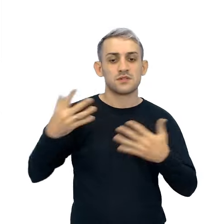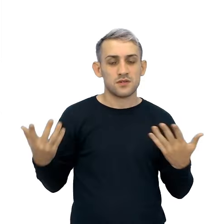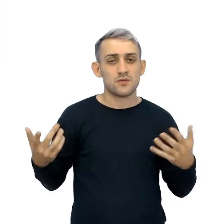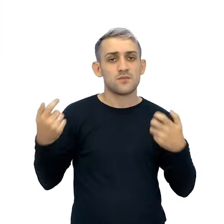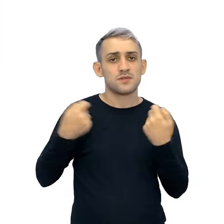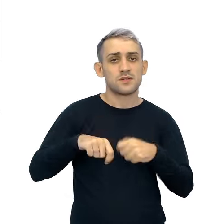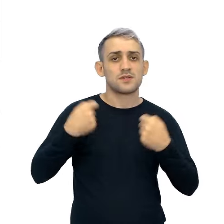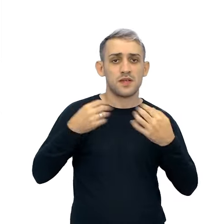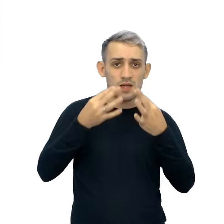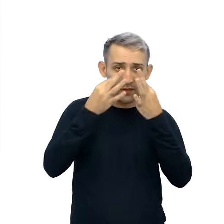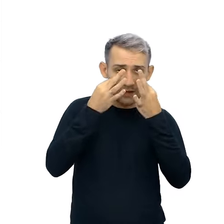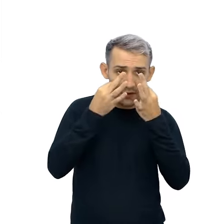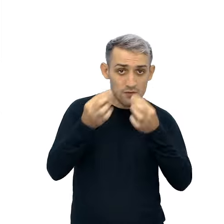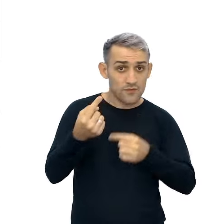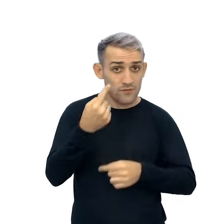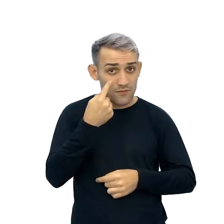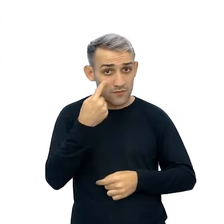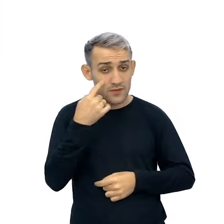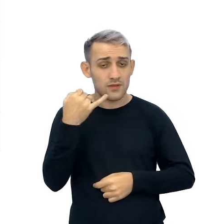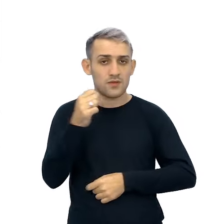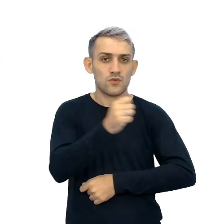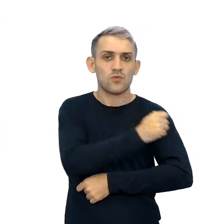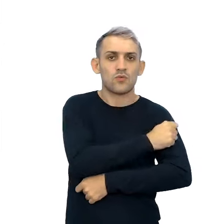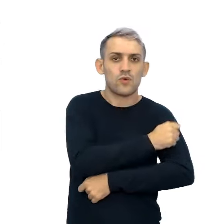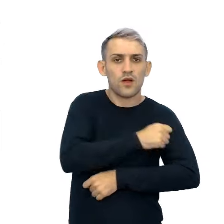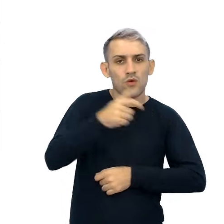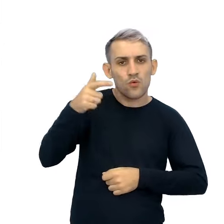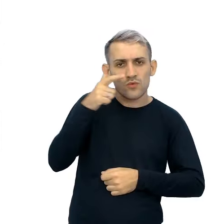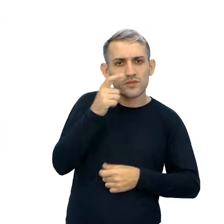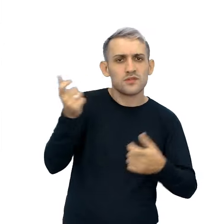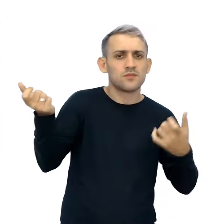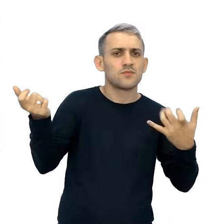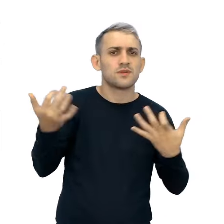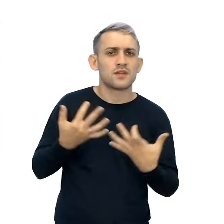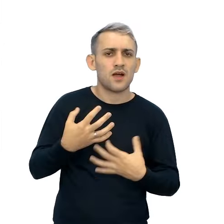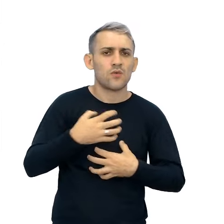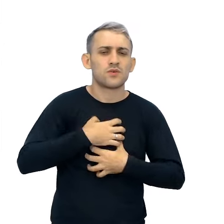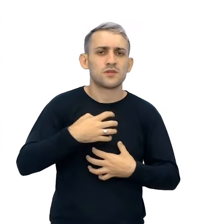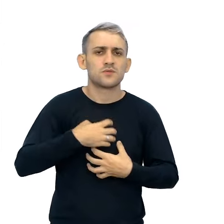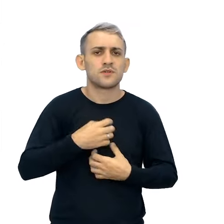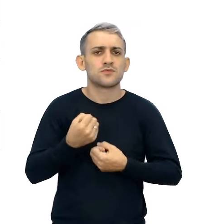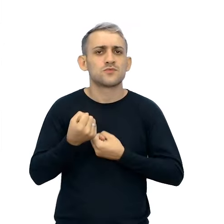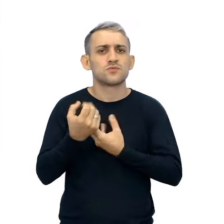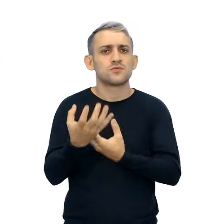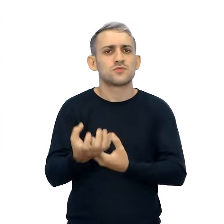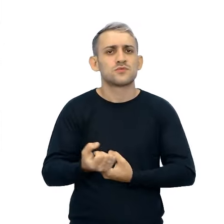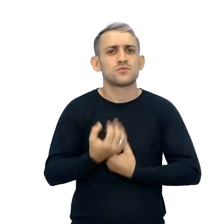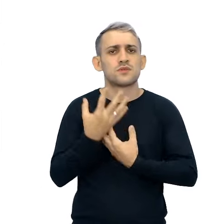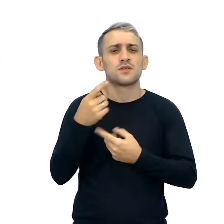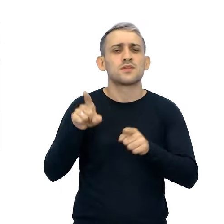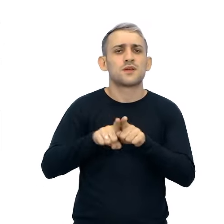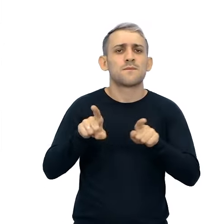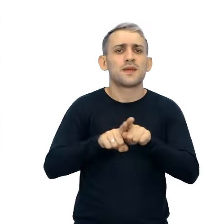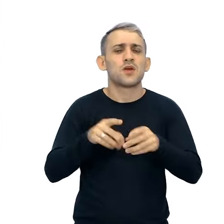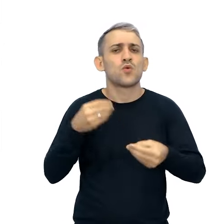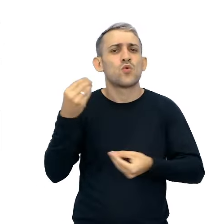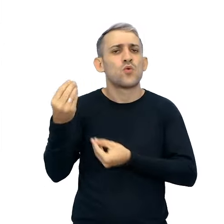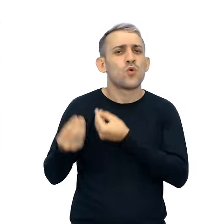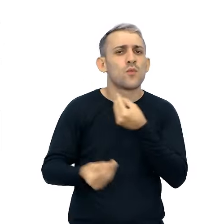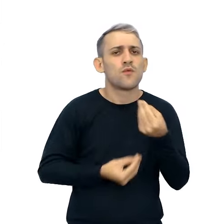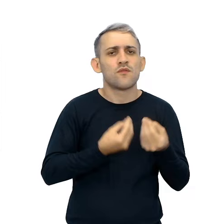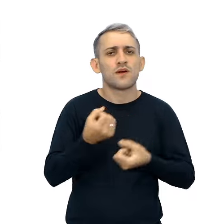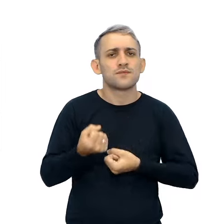preciso observar se os estudantes vão conseguir trazer a essência desse poema e de que forma eles vão transmitir